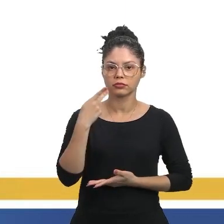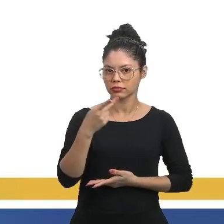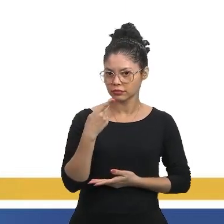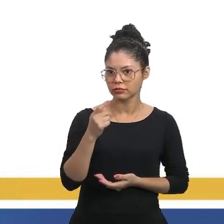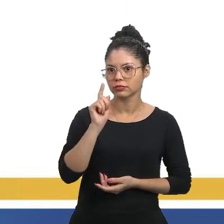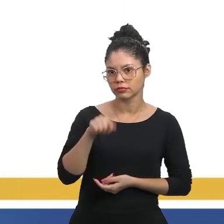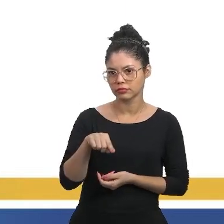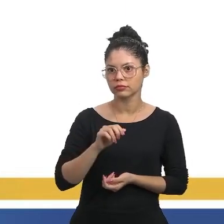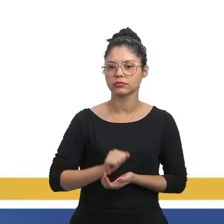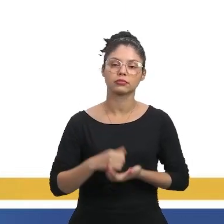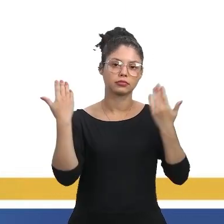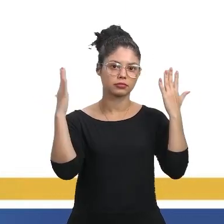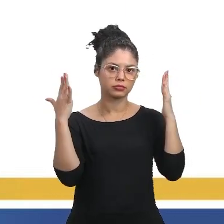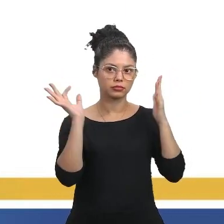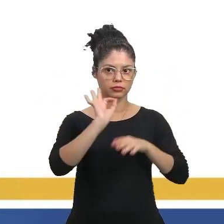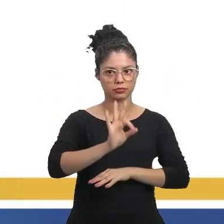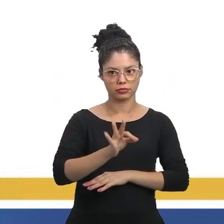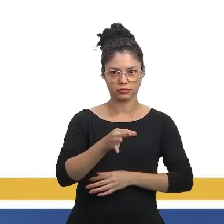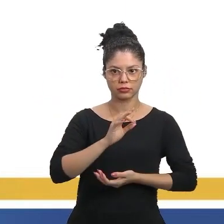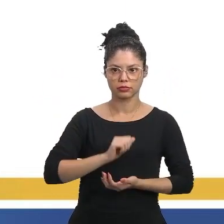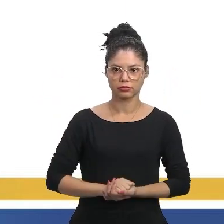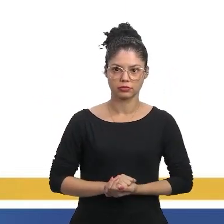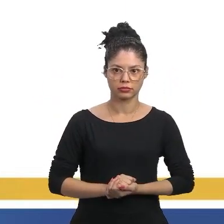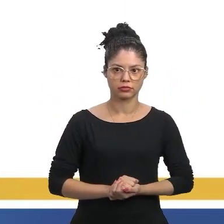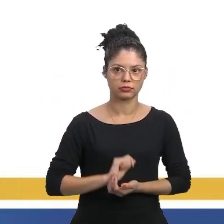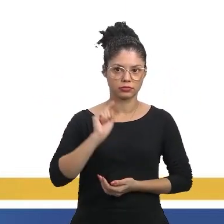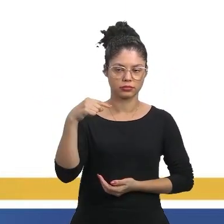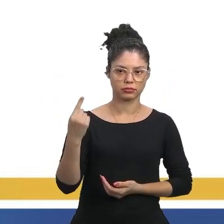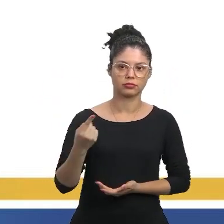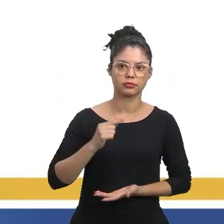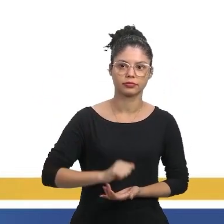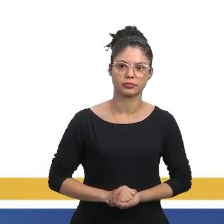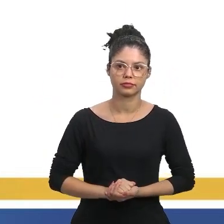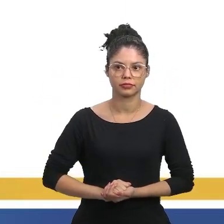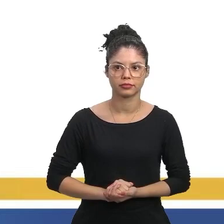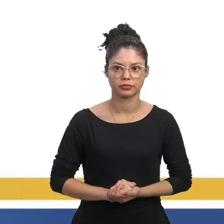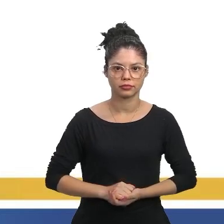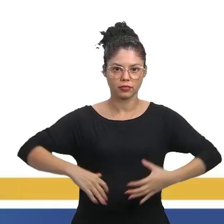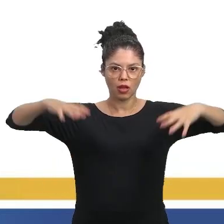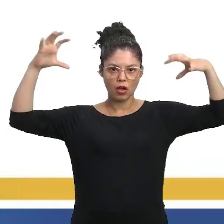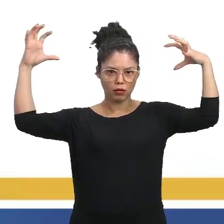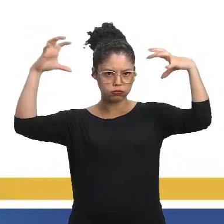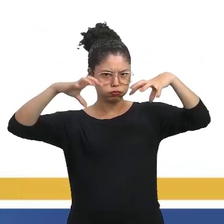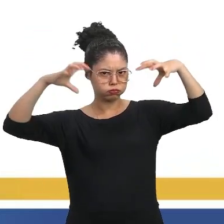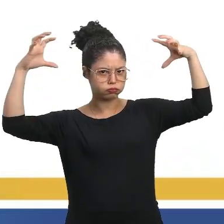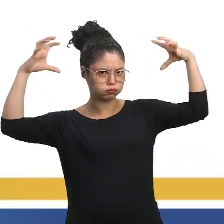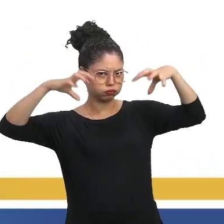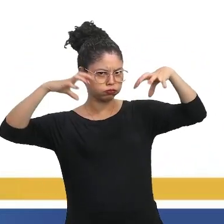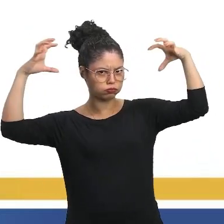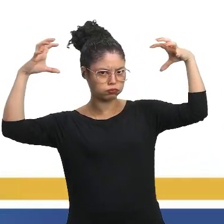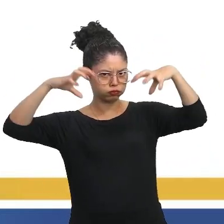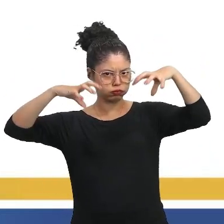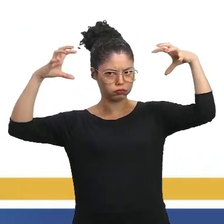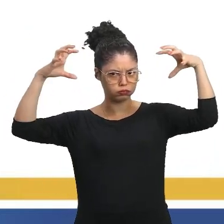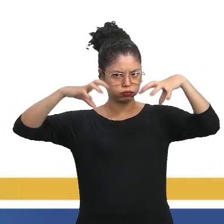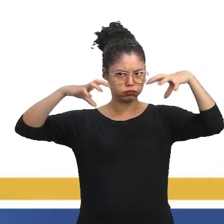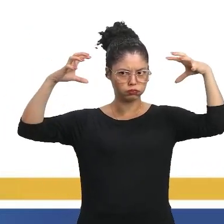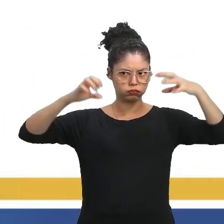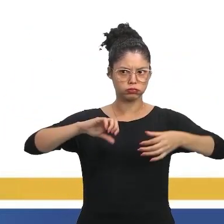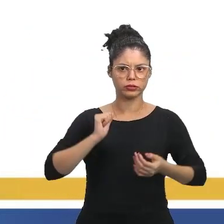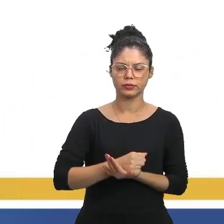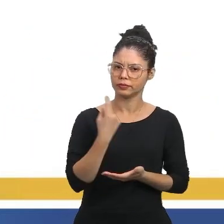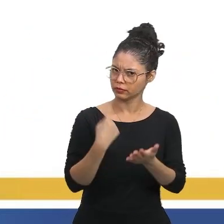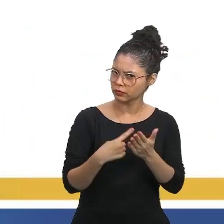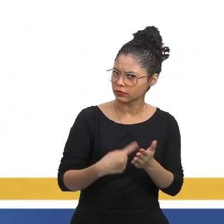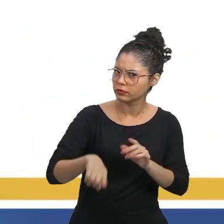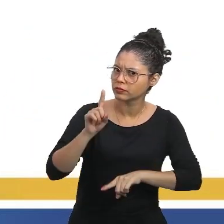que é, parabéns, acertou. Próximo. A chuva, ela é